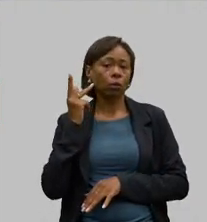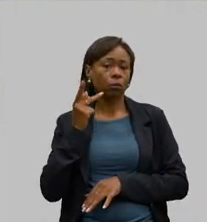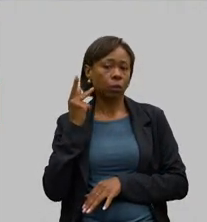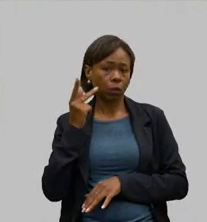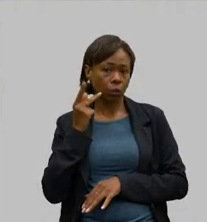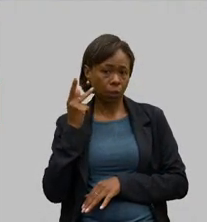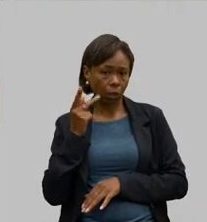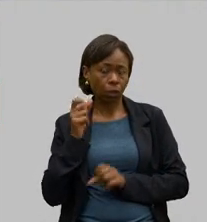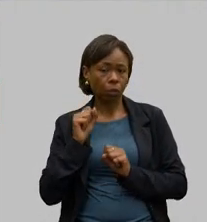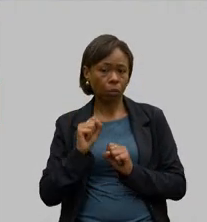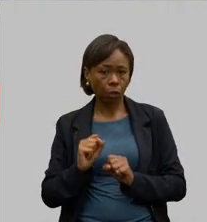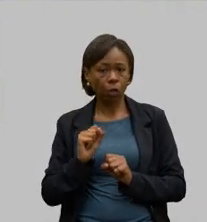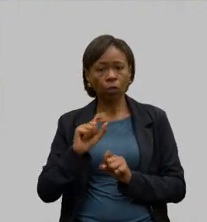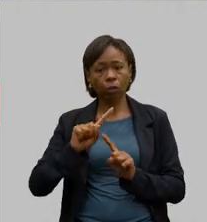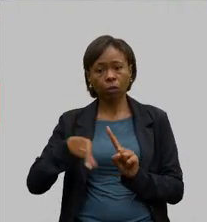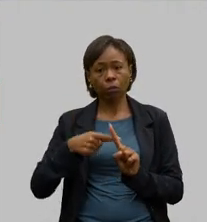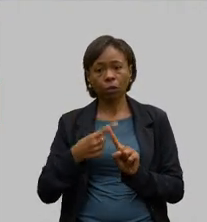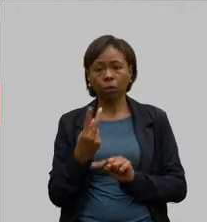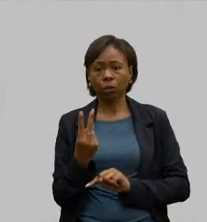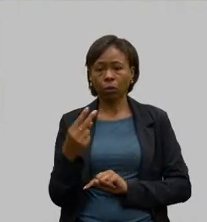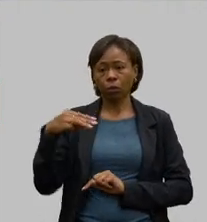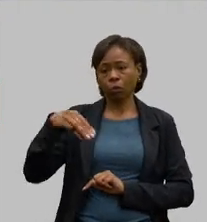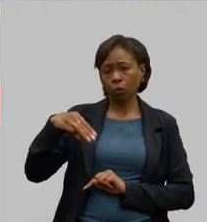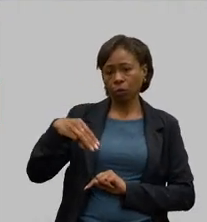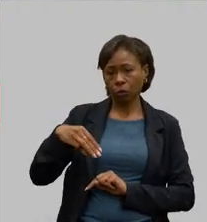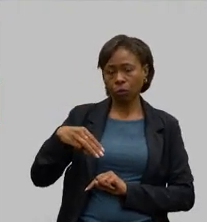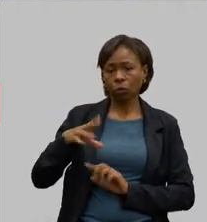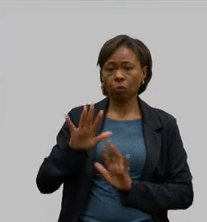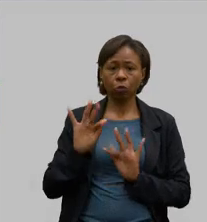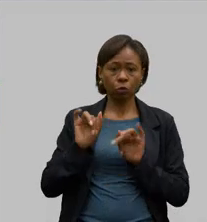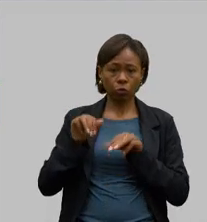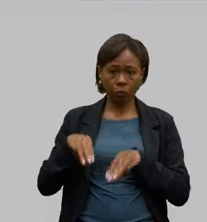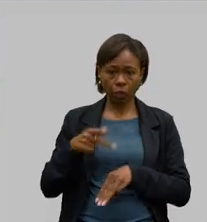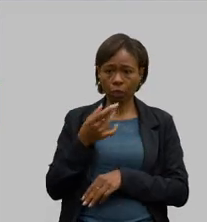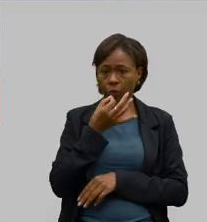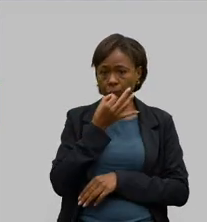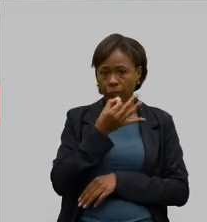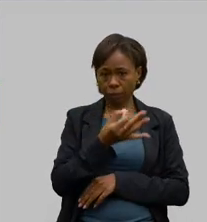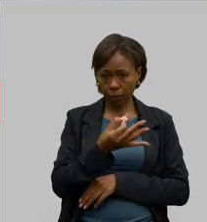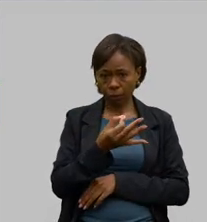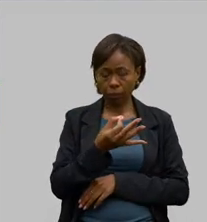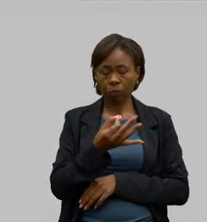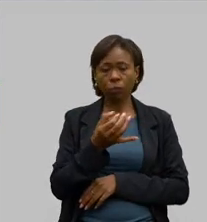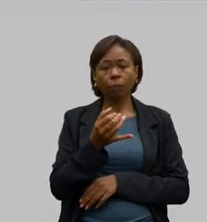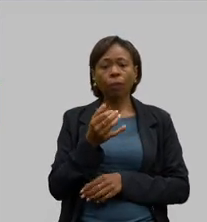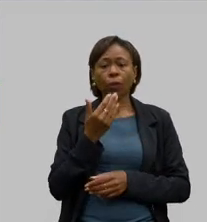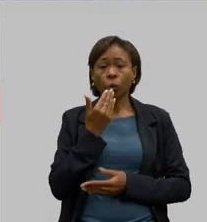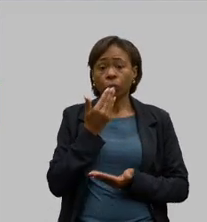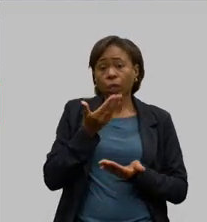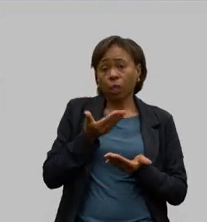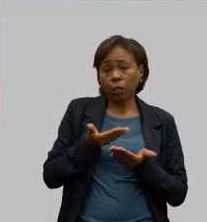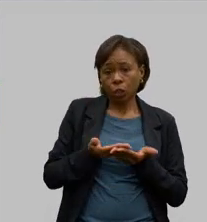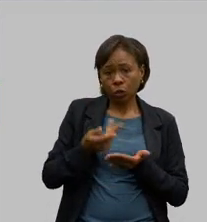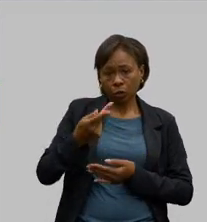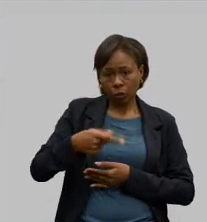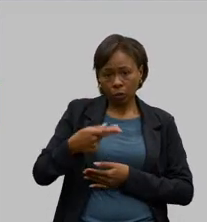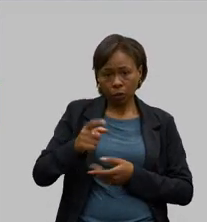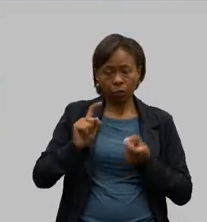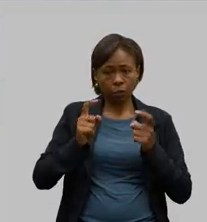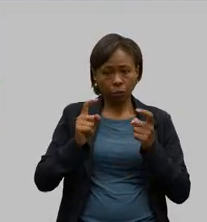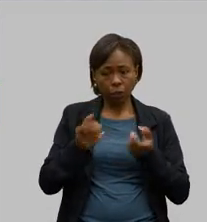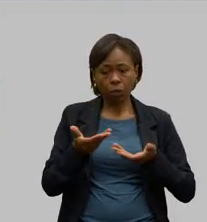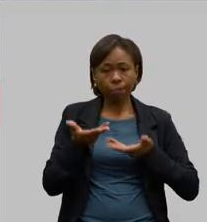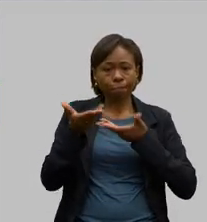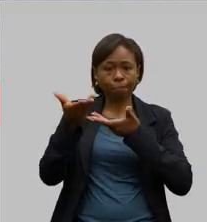interpelou disporá de 2 minutos para suas considerações finais oito os requerimentos decorrentes dessa reunião deverão ser apresentados na